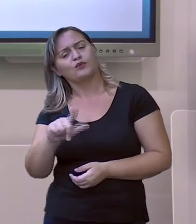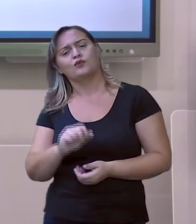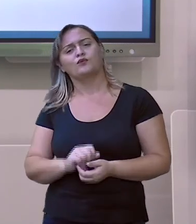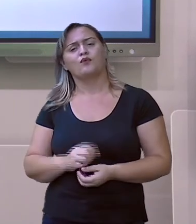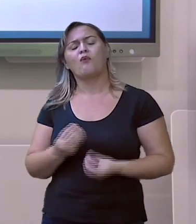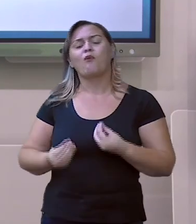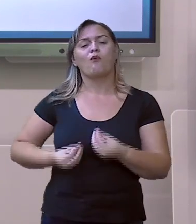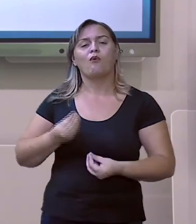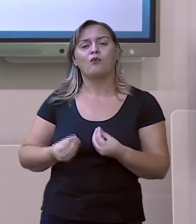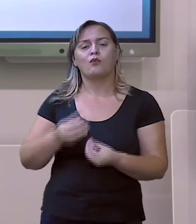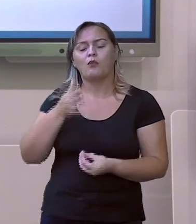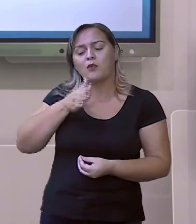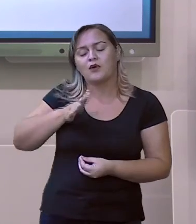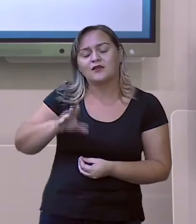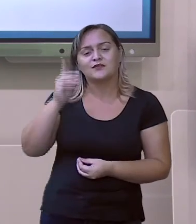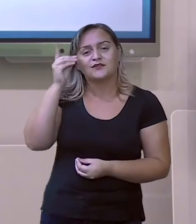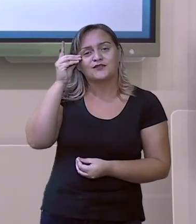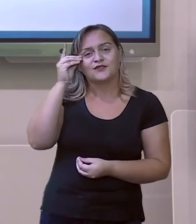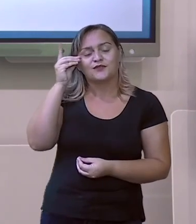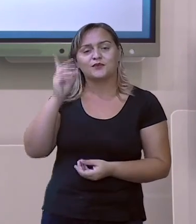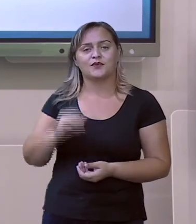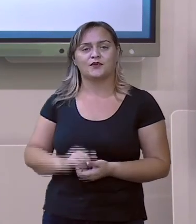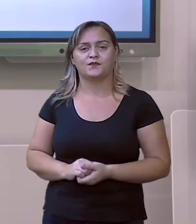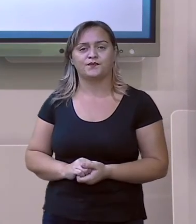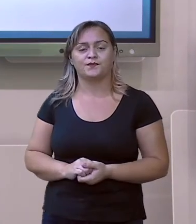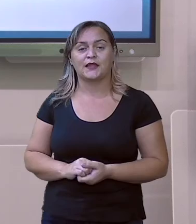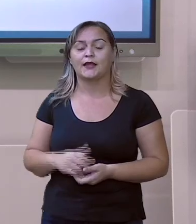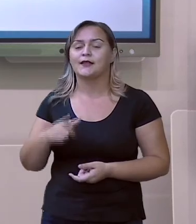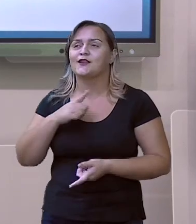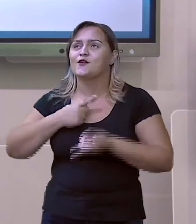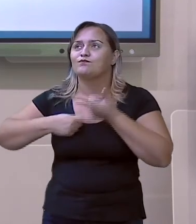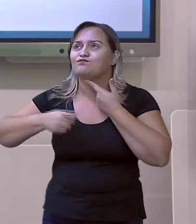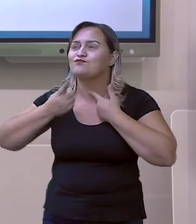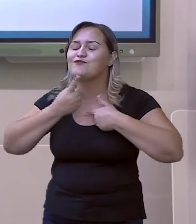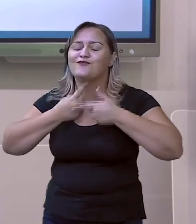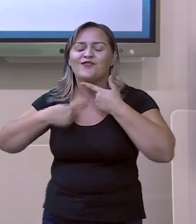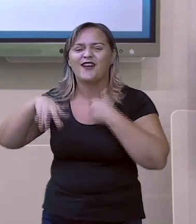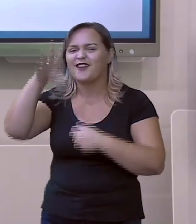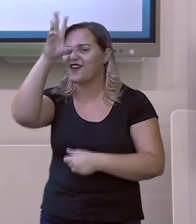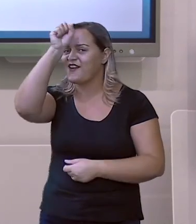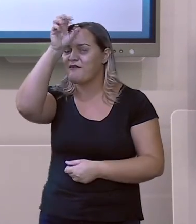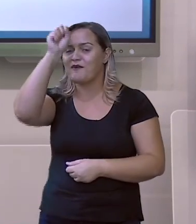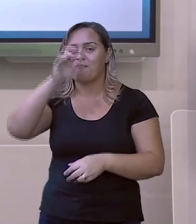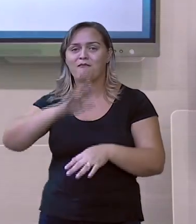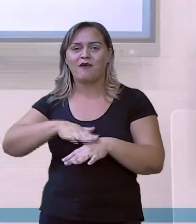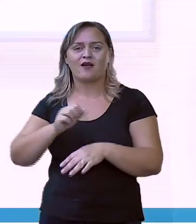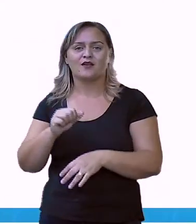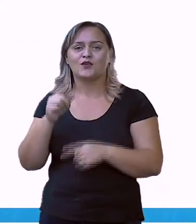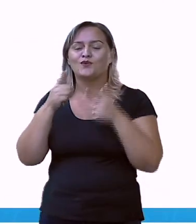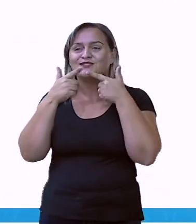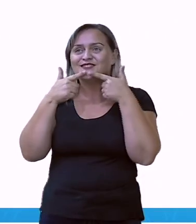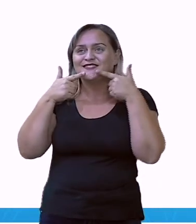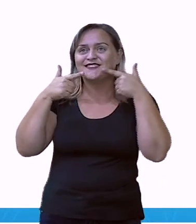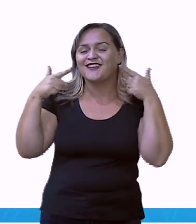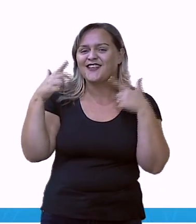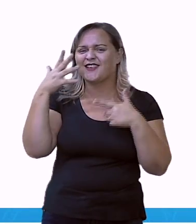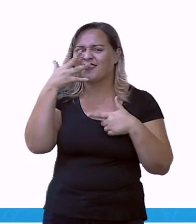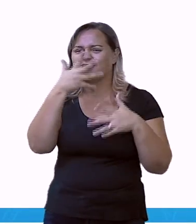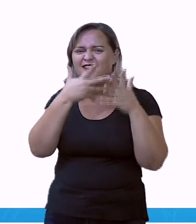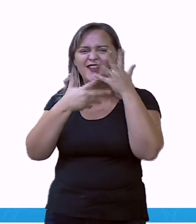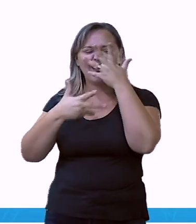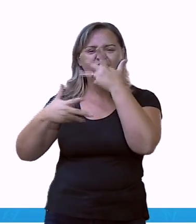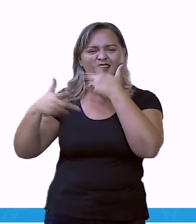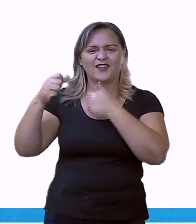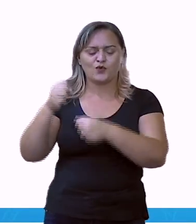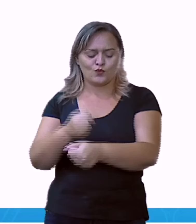com síndrome de Down? Ela tem uma vontade enorme de aprender, um sorriso que ilumina, muitas emoções